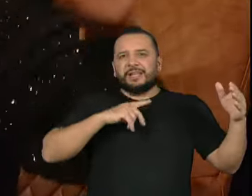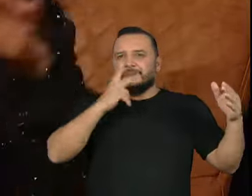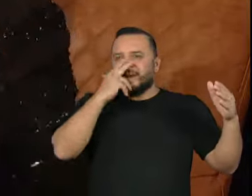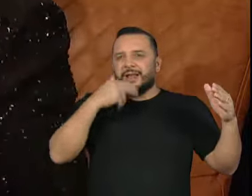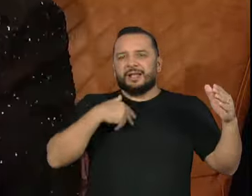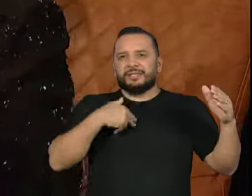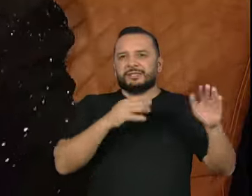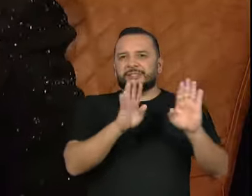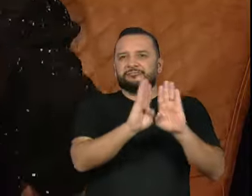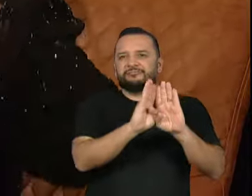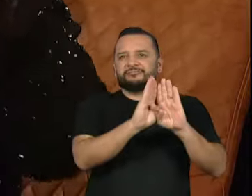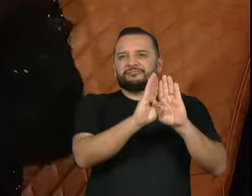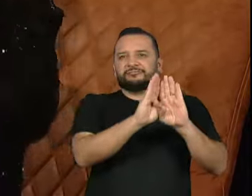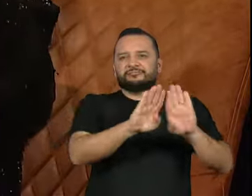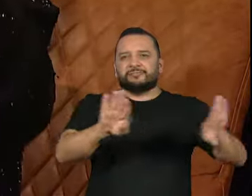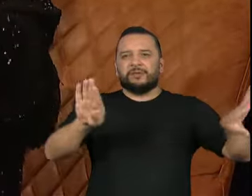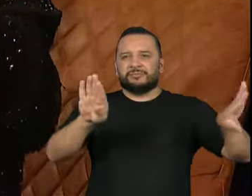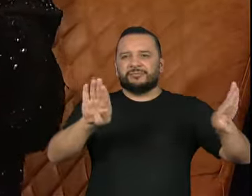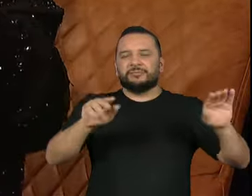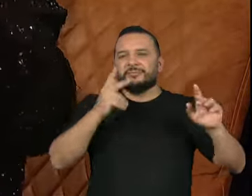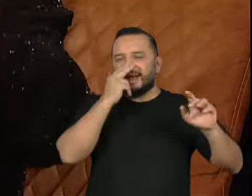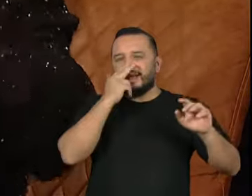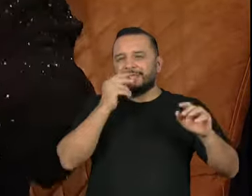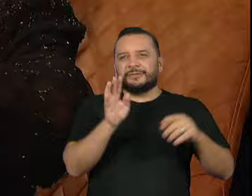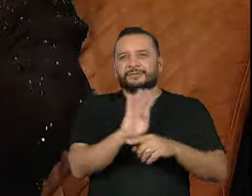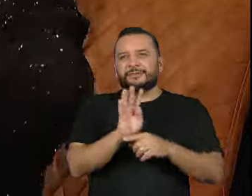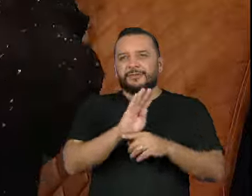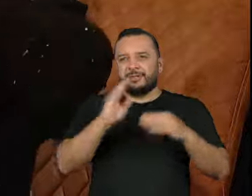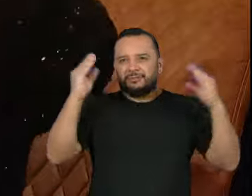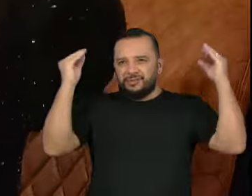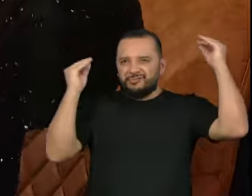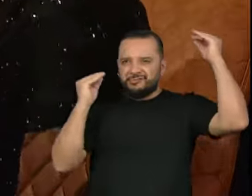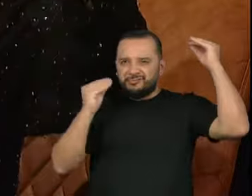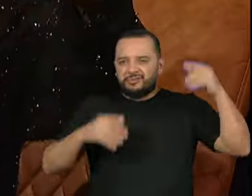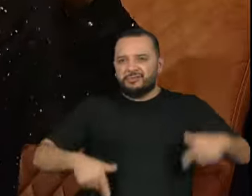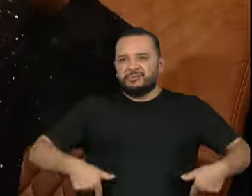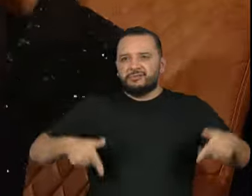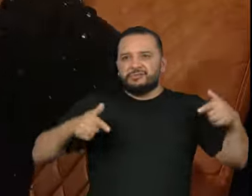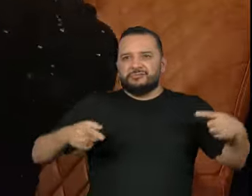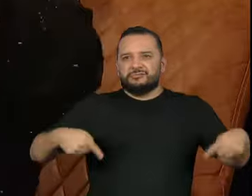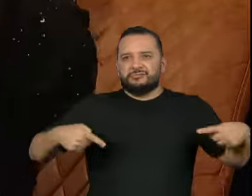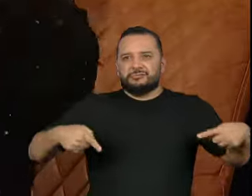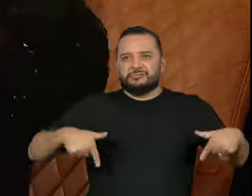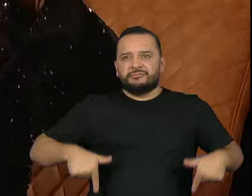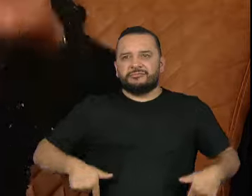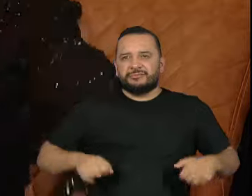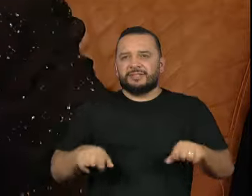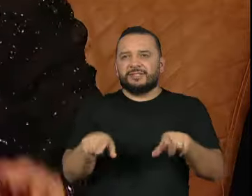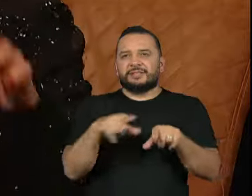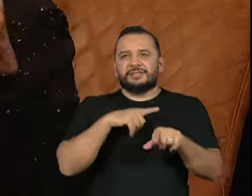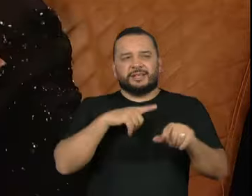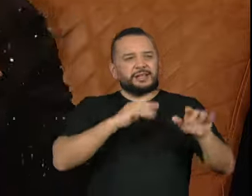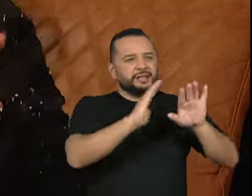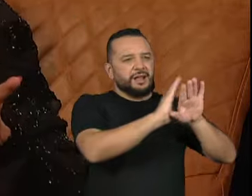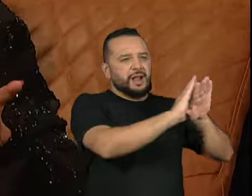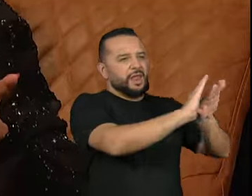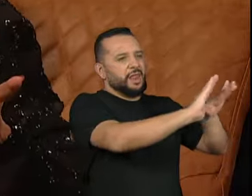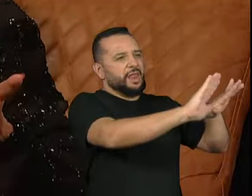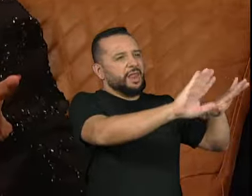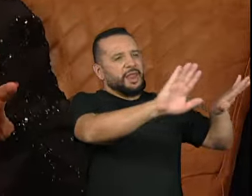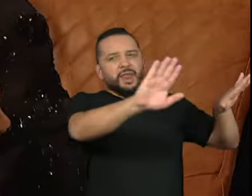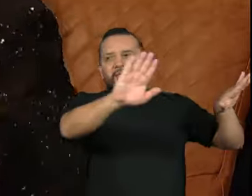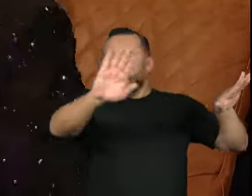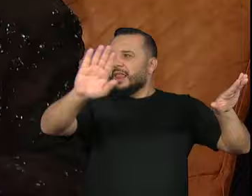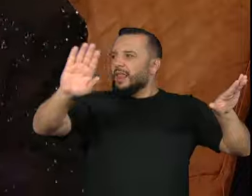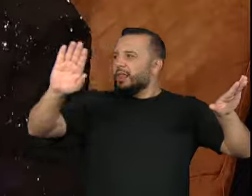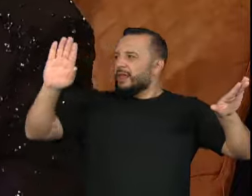cowboy. Mas a casa era toda de velas e tudo com aquele mármores meio branco, cinza. Parecia um castelo do